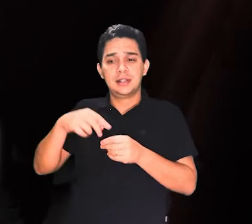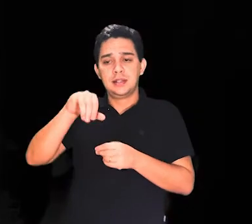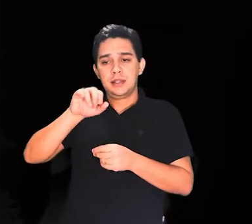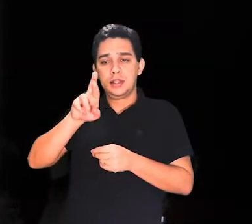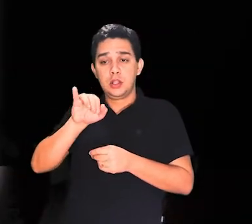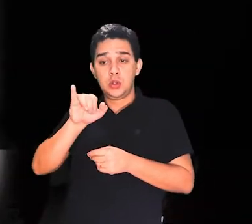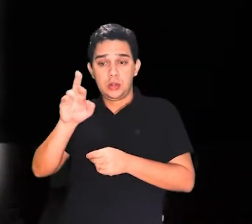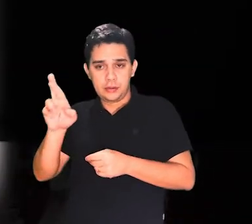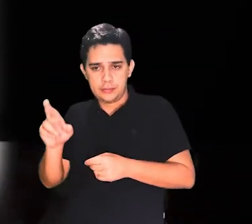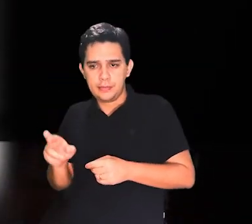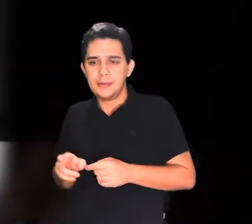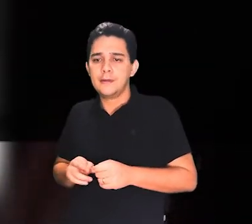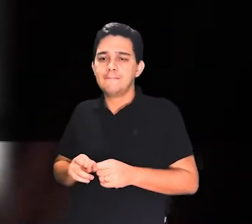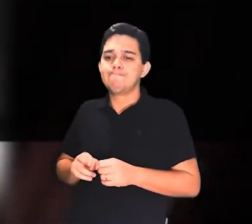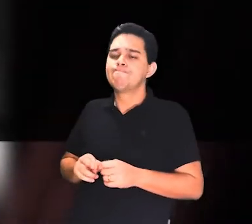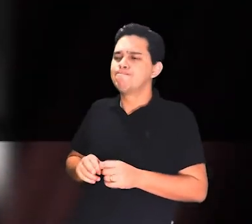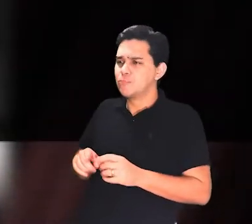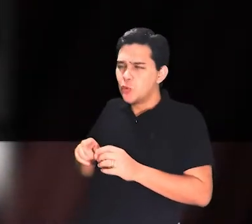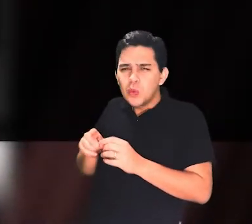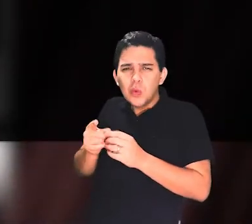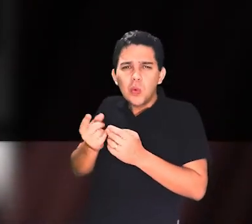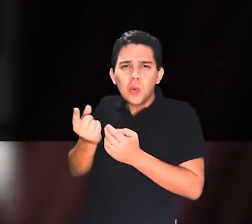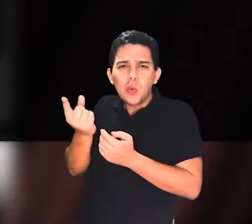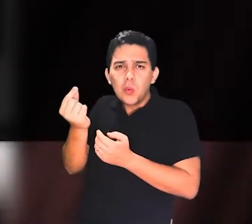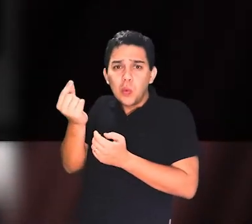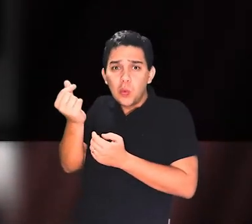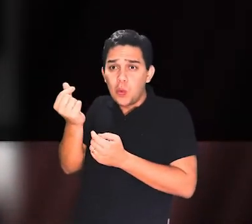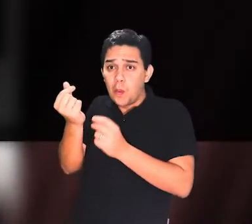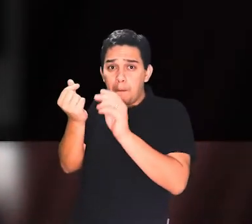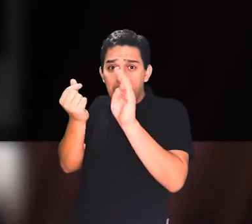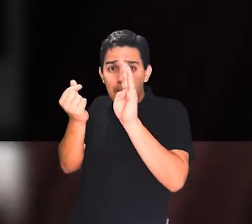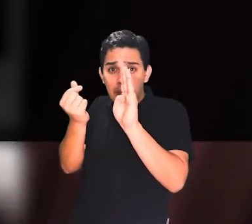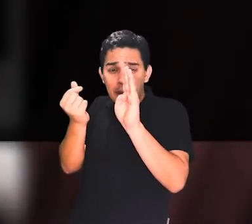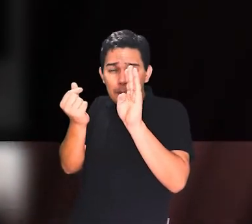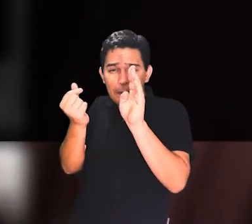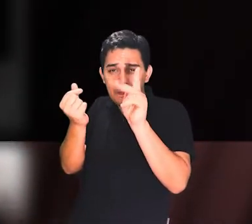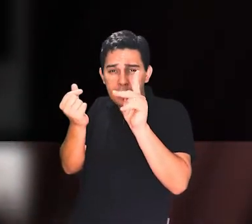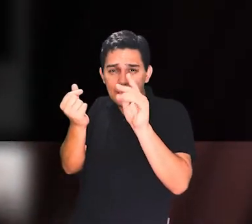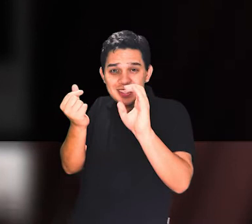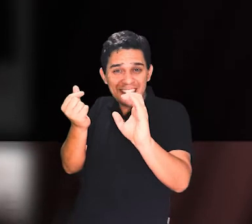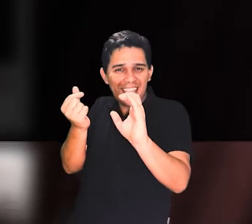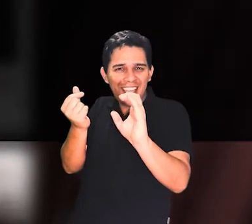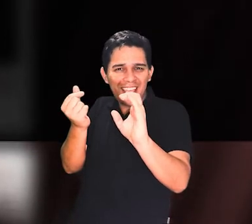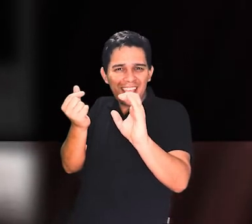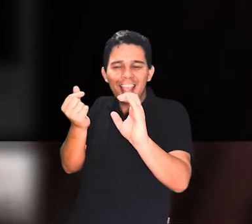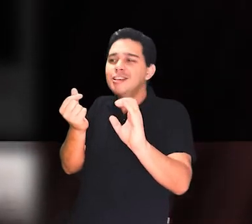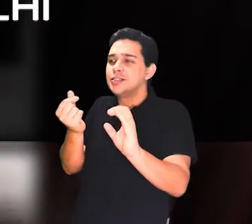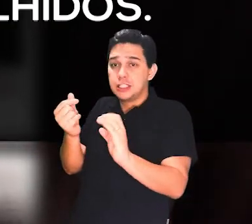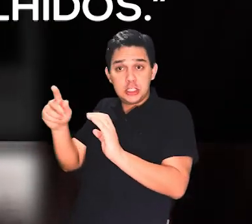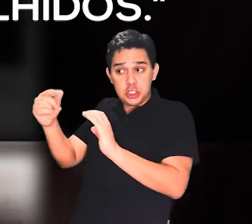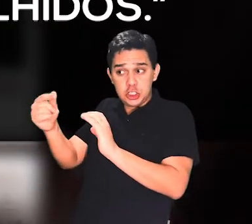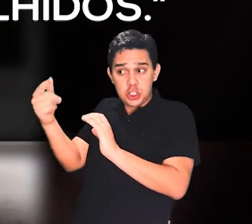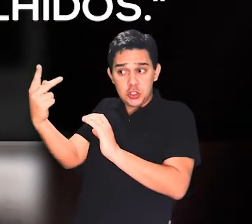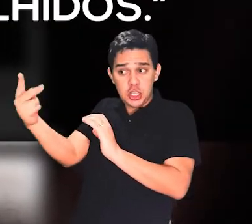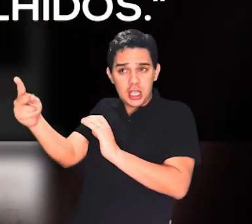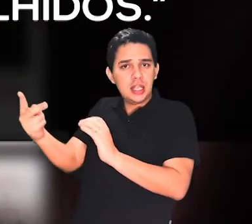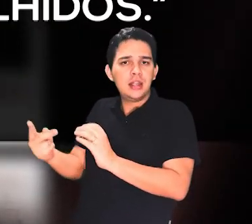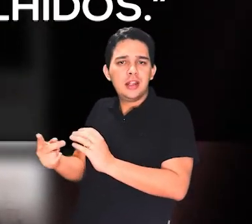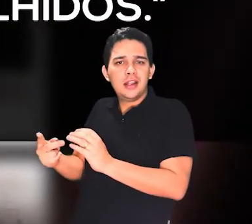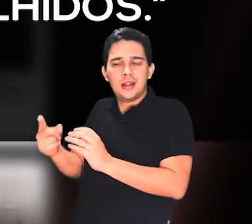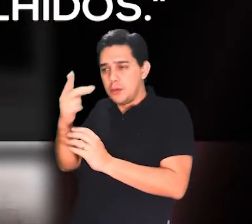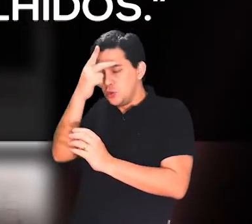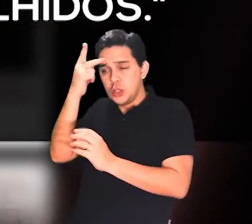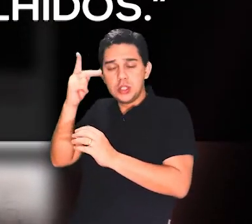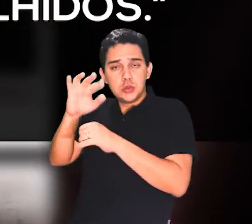individual, do promotor do individual, o recurso dessas pessoas, o BPC, tem sido usado para custeio das despesas coletivas inerentes